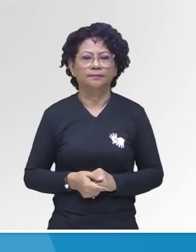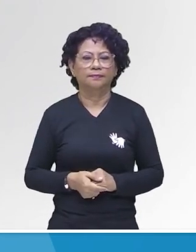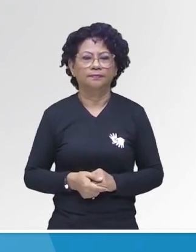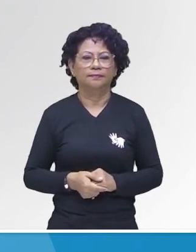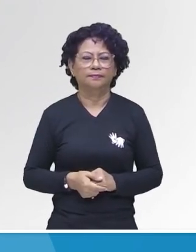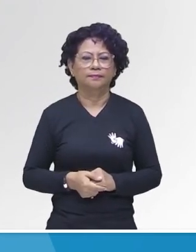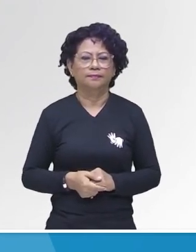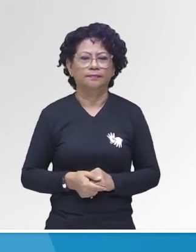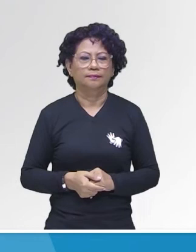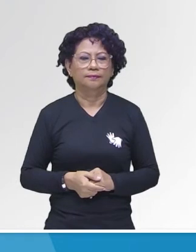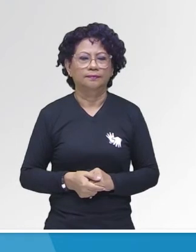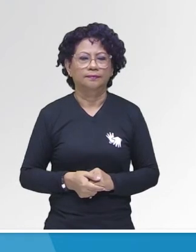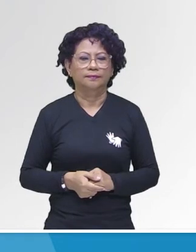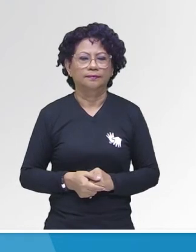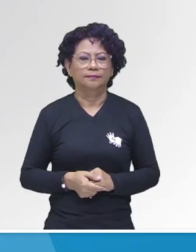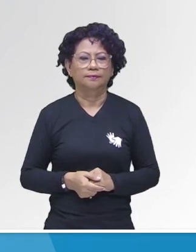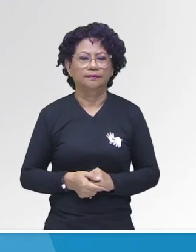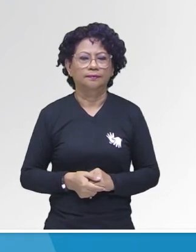Olha só.